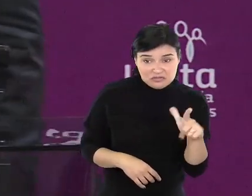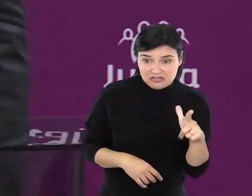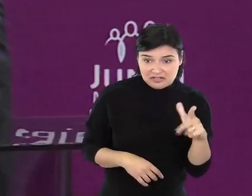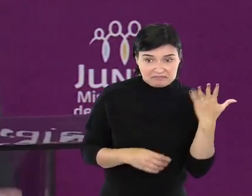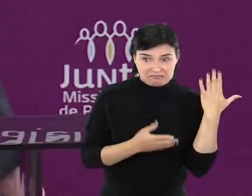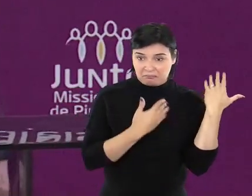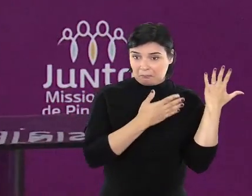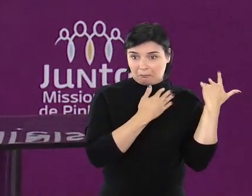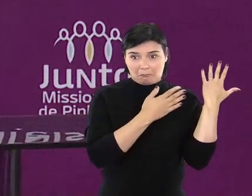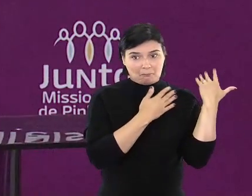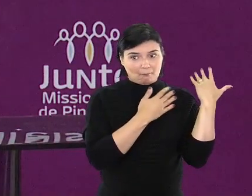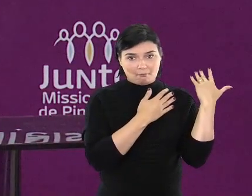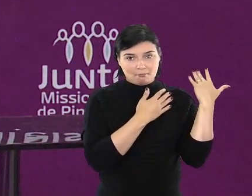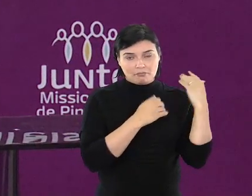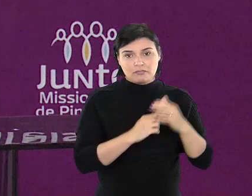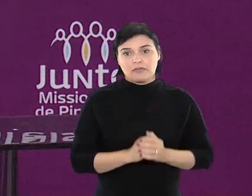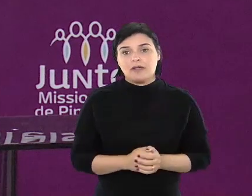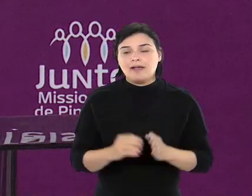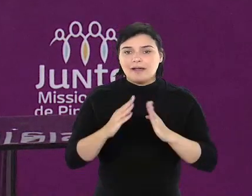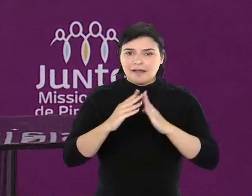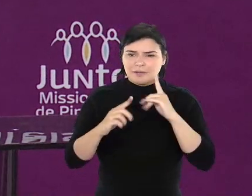mas era uma igreja imatura